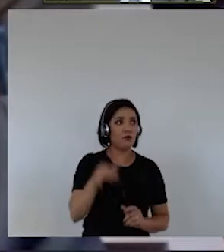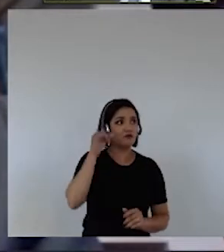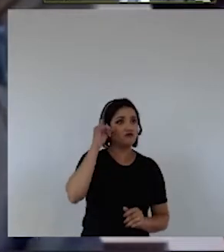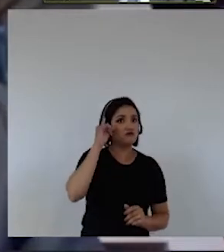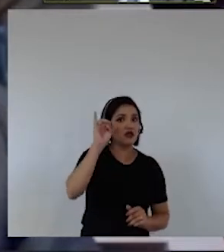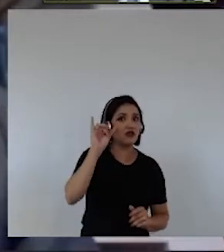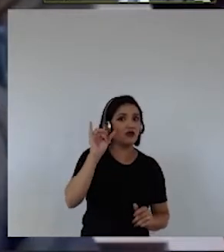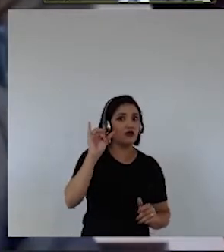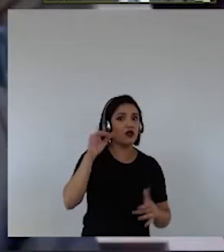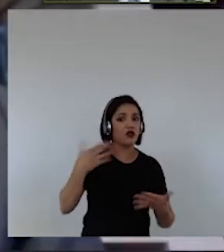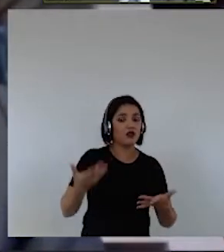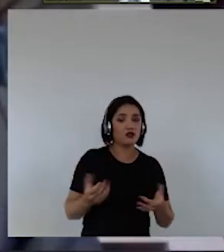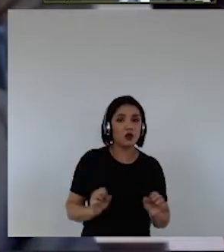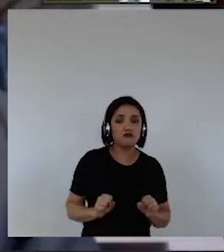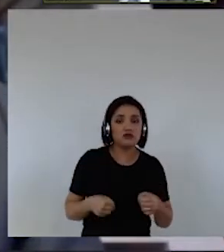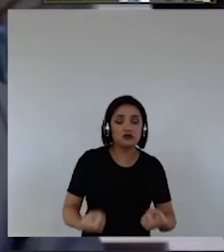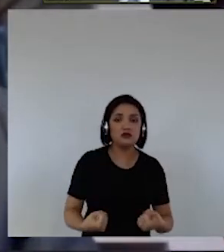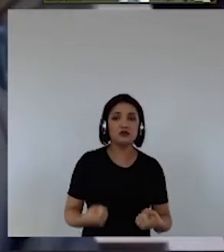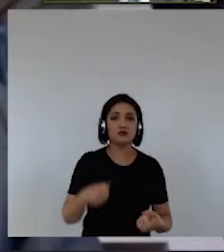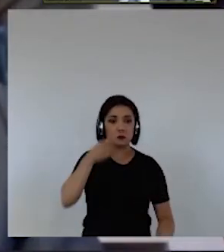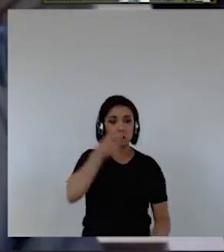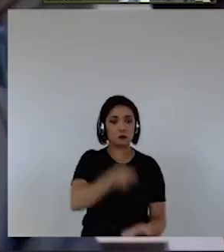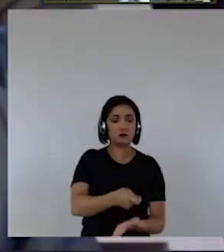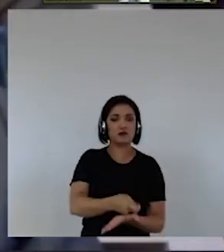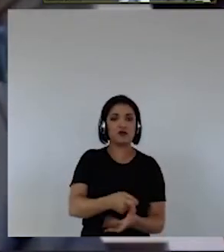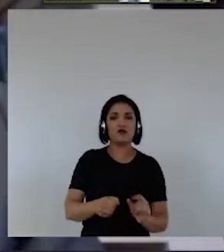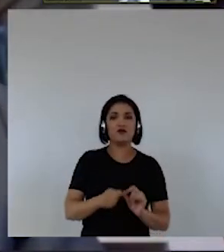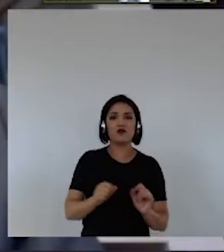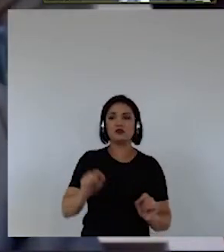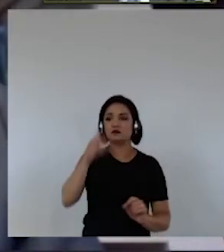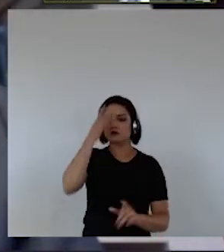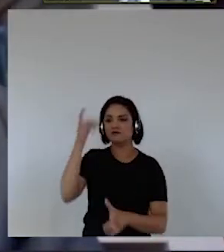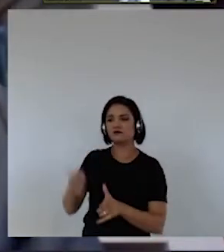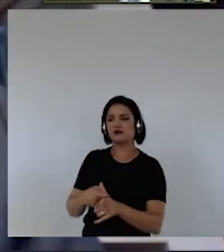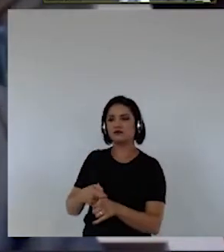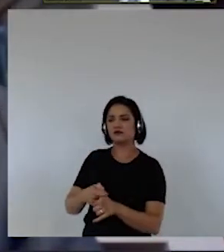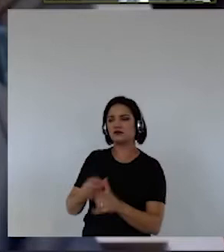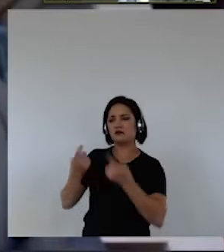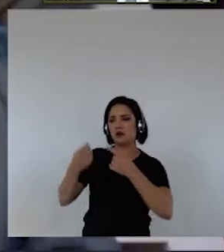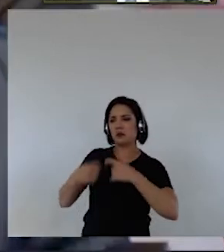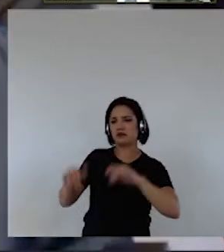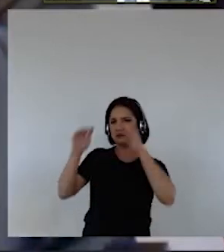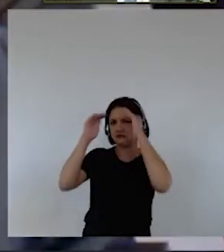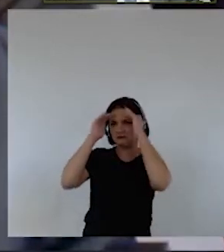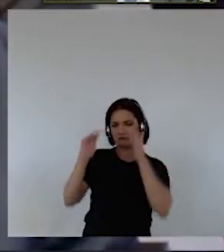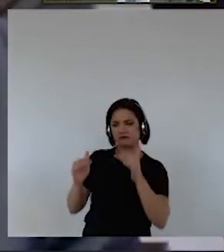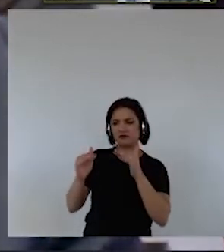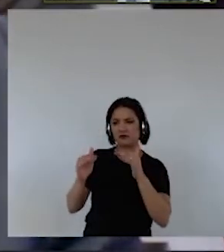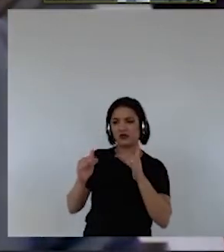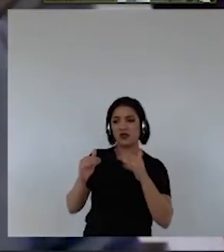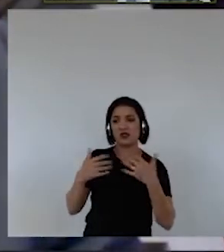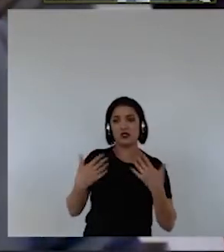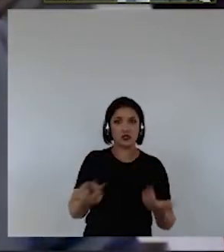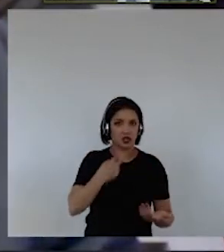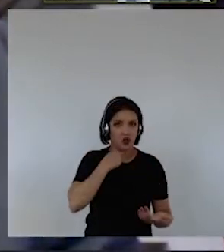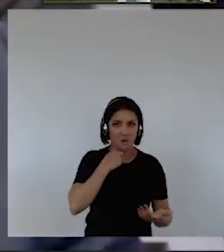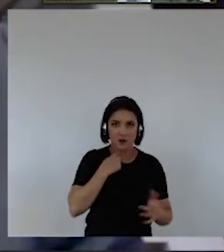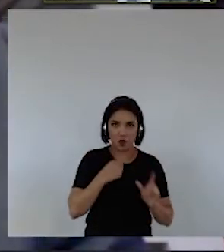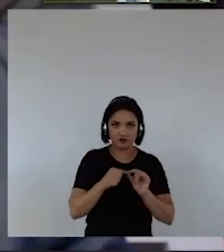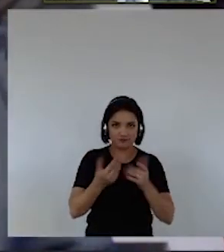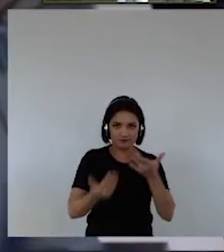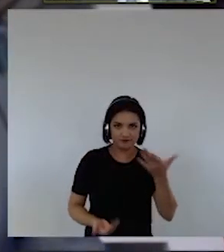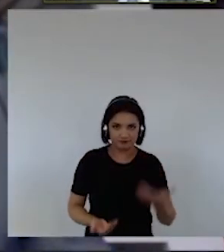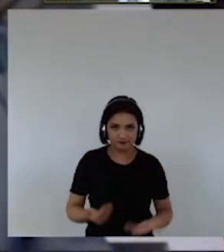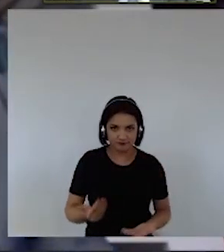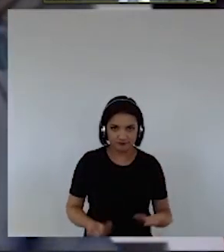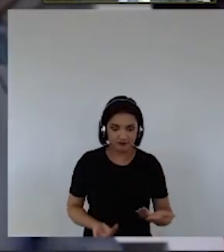e a força maior, ela exonera o devedor do cumprimento. Quer dizer, você não pode prestar, né?